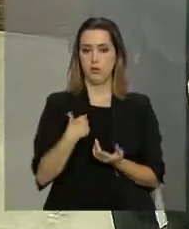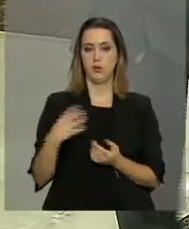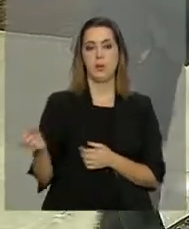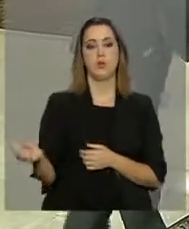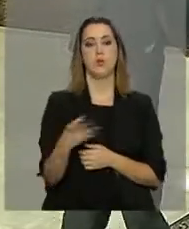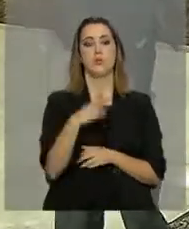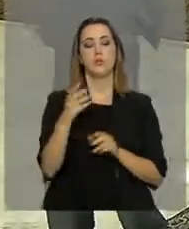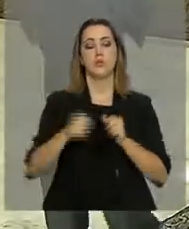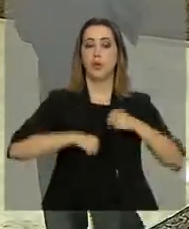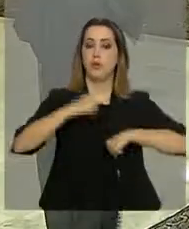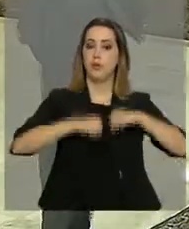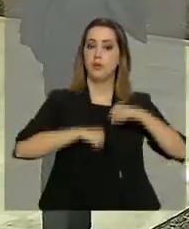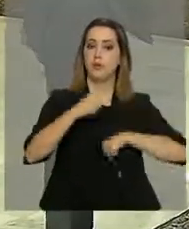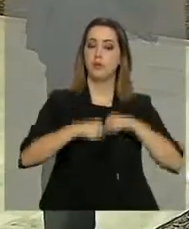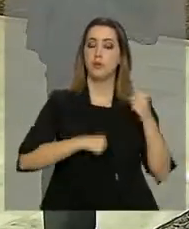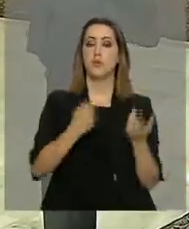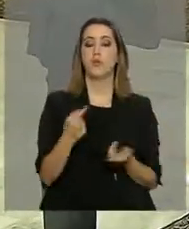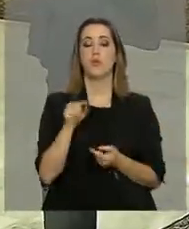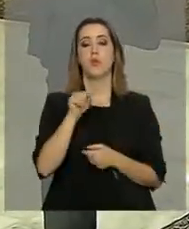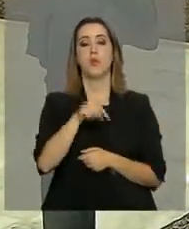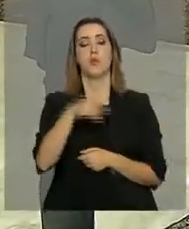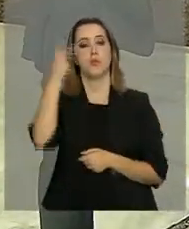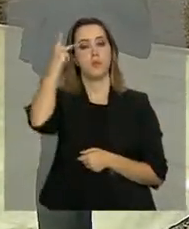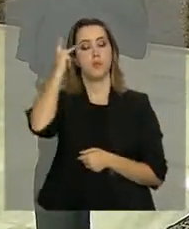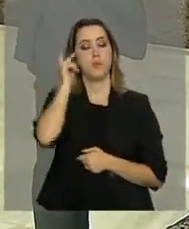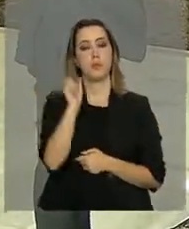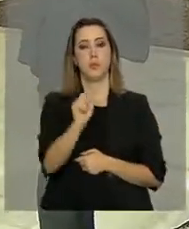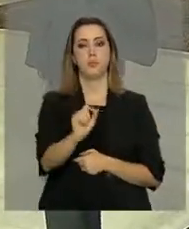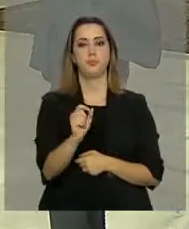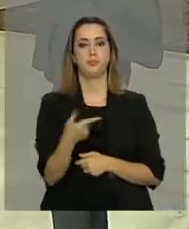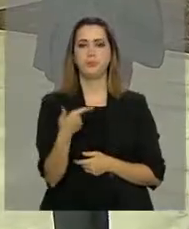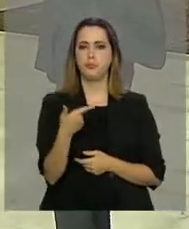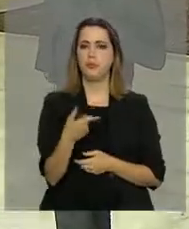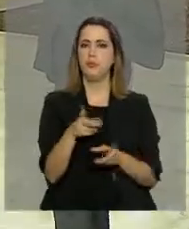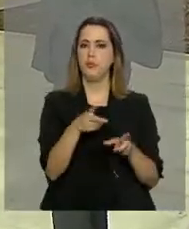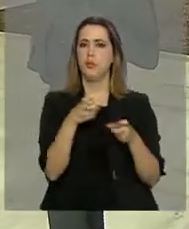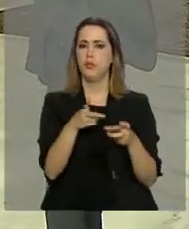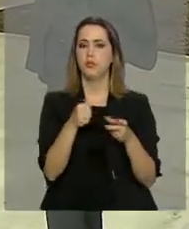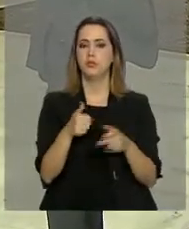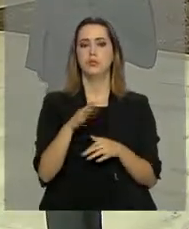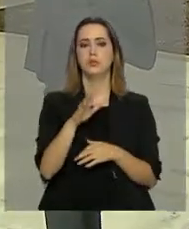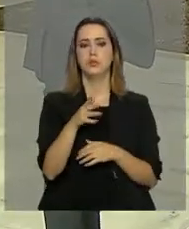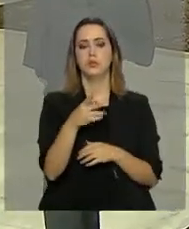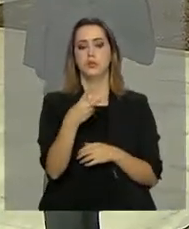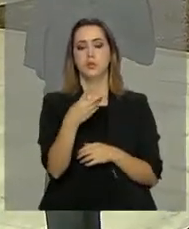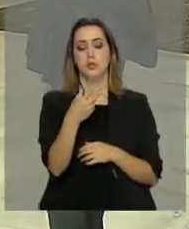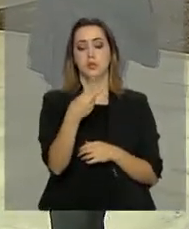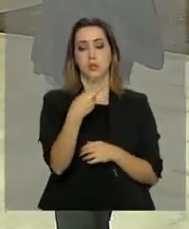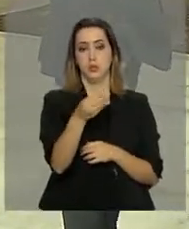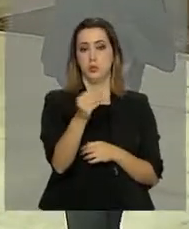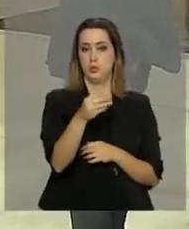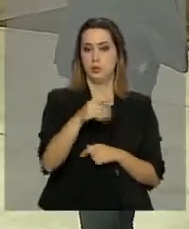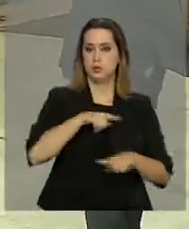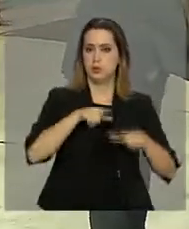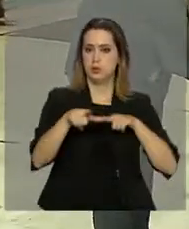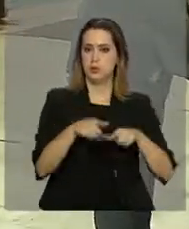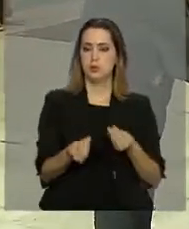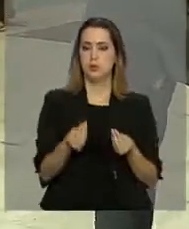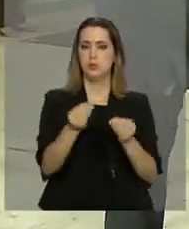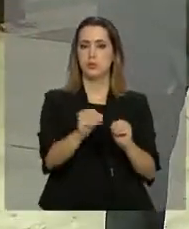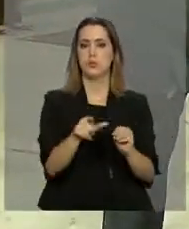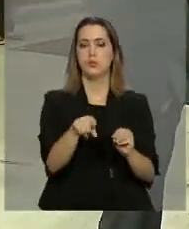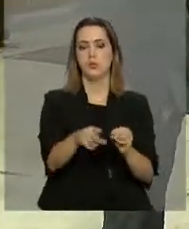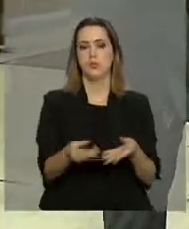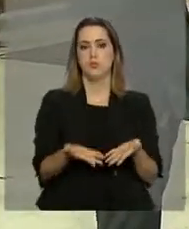produzidos na fábrica de porto feliz em são paulo a expectativa é que pelo menos dois 200 empregos diretos sejam gerados